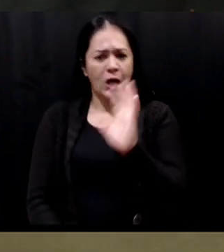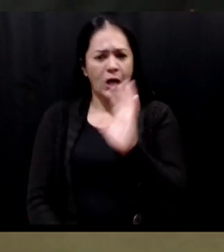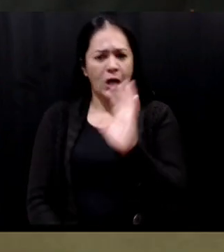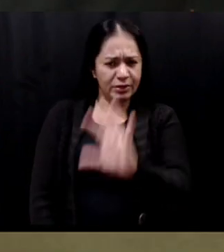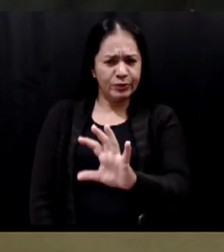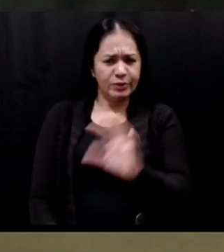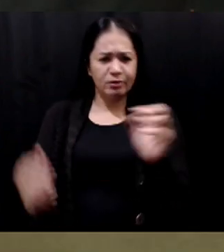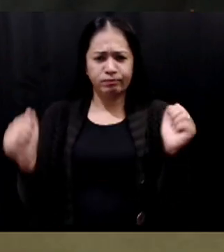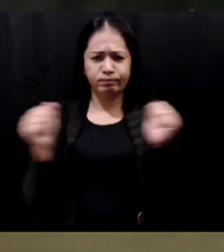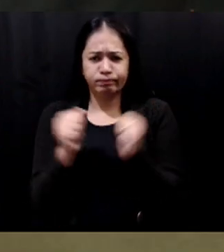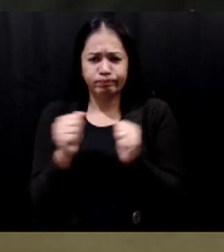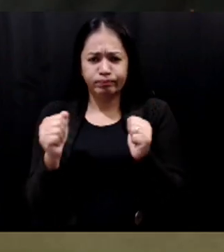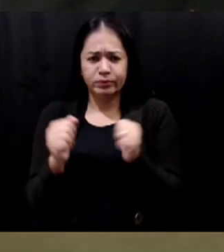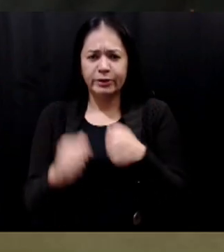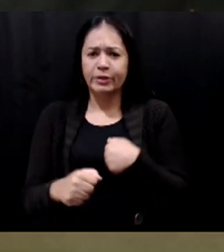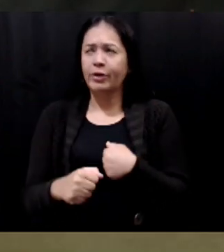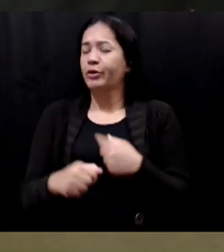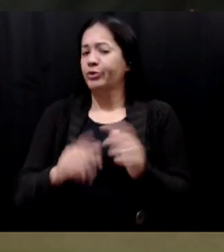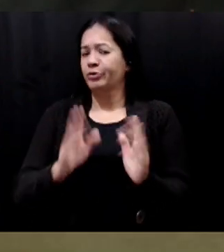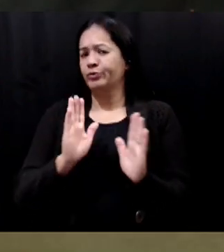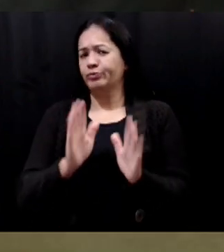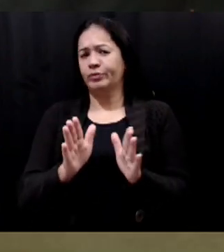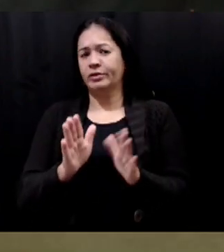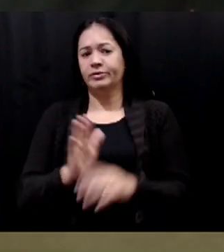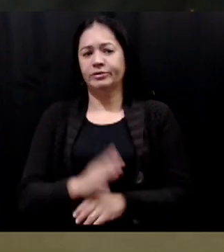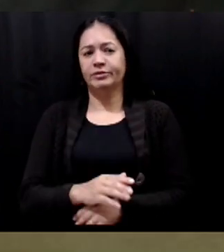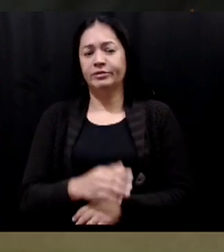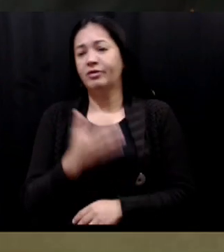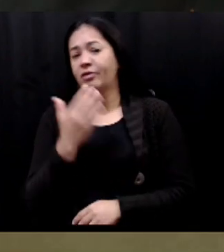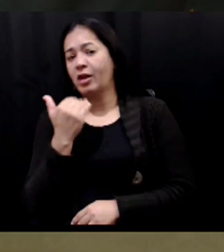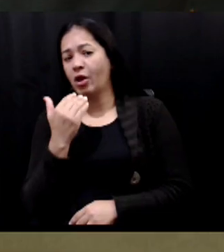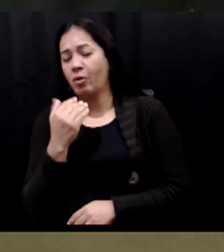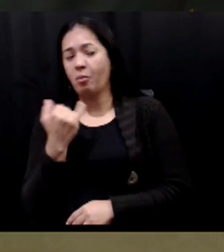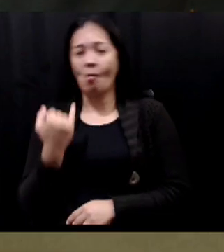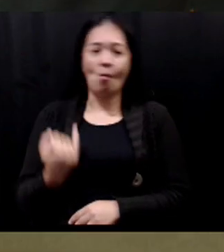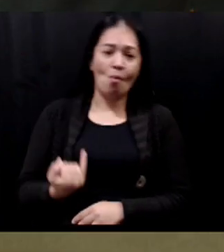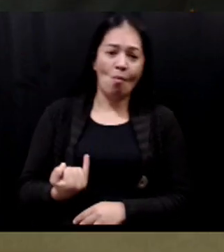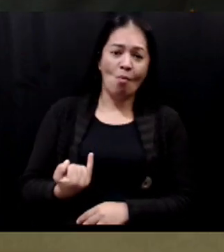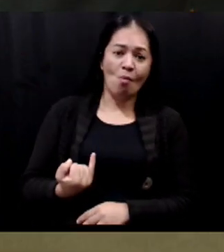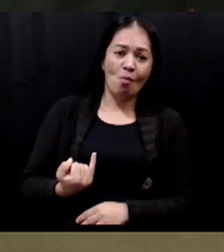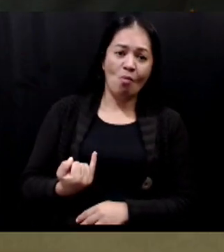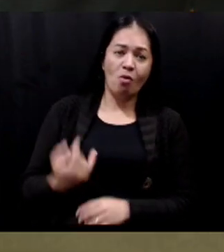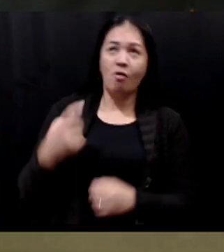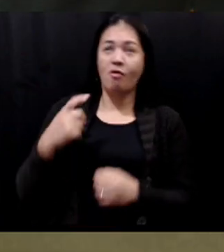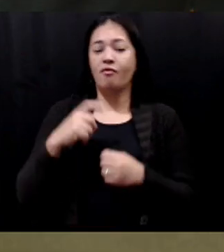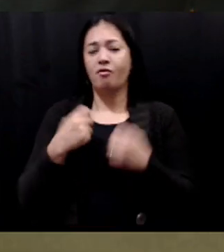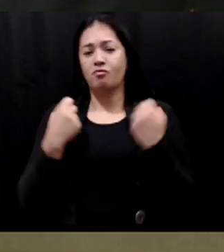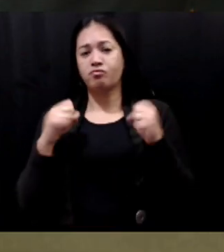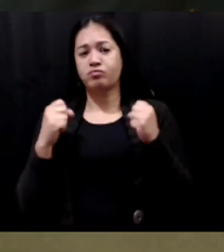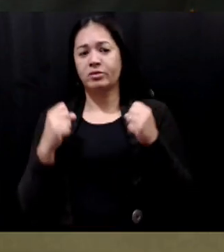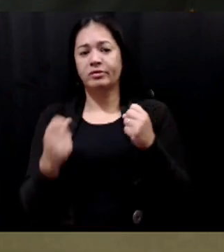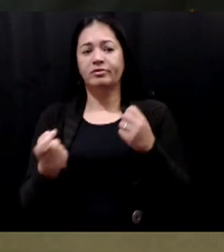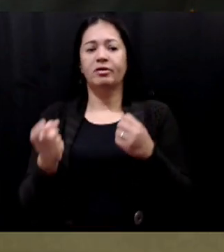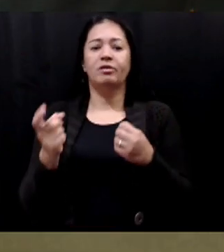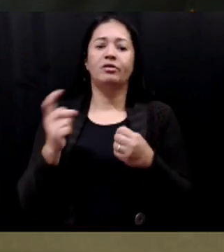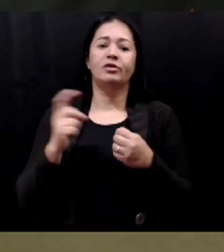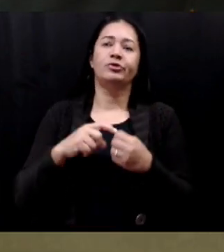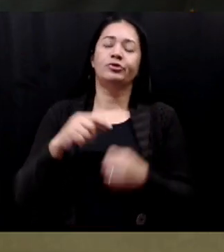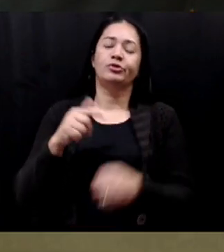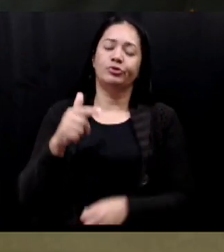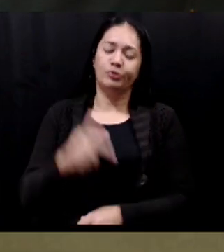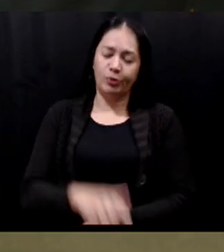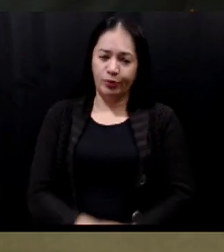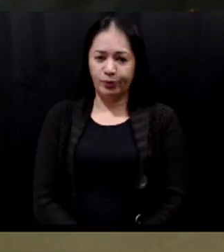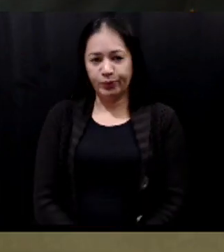Eu passo por isso. Vou lá, faço uma dietinha, emagreço, aí vou malhar, daqui a pouco volta novamente, né? E a gente